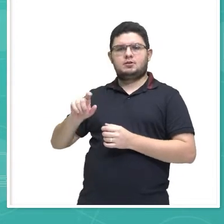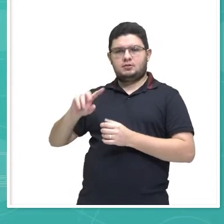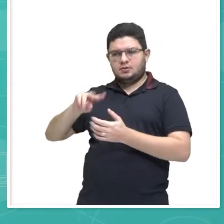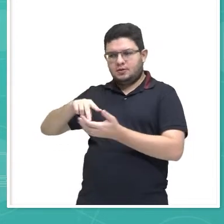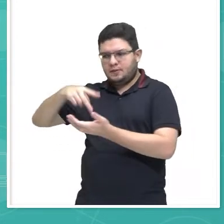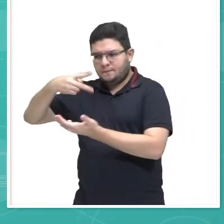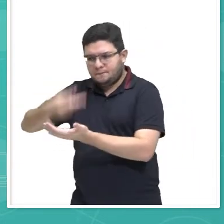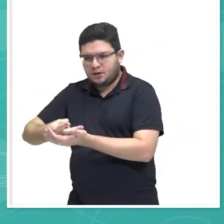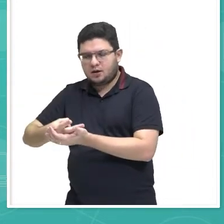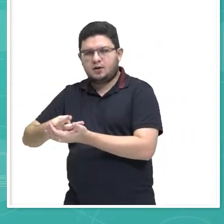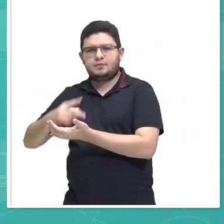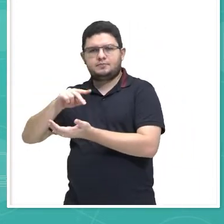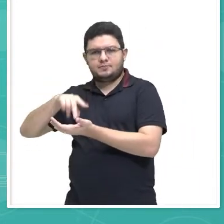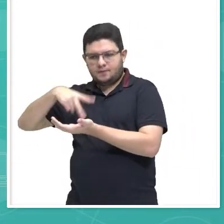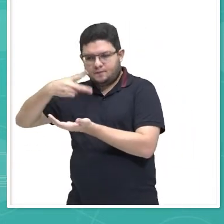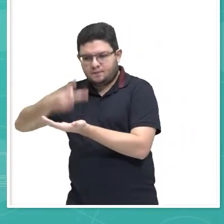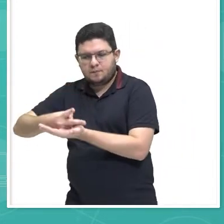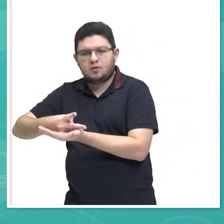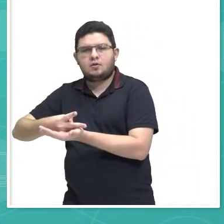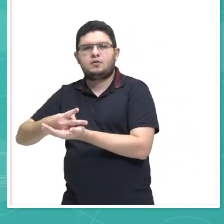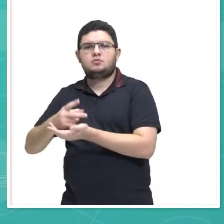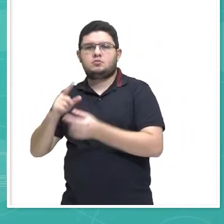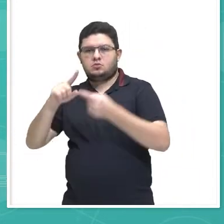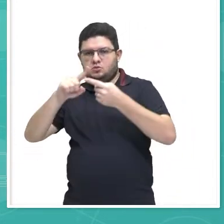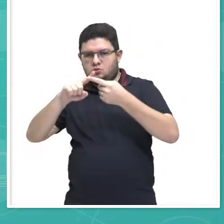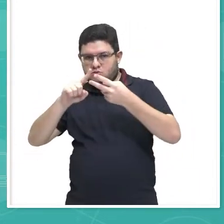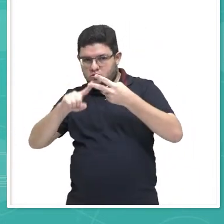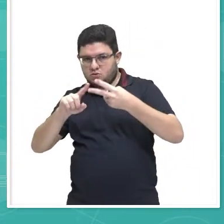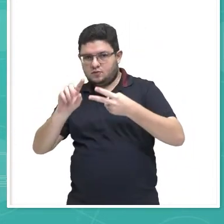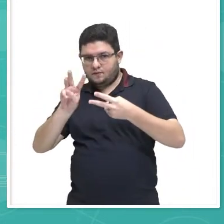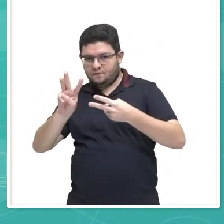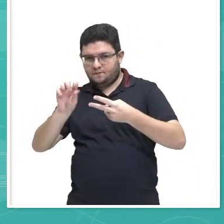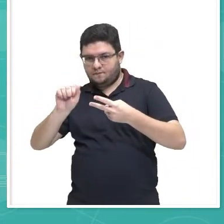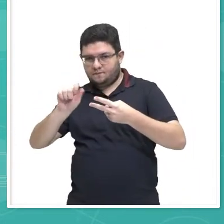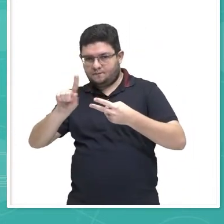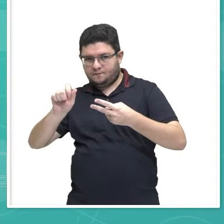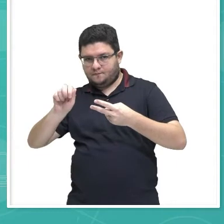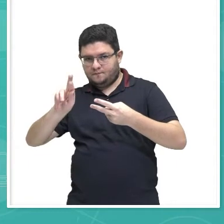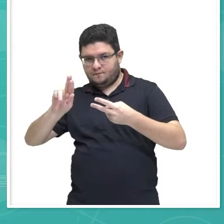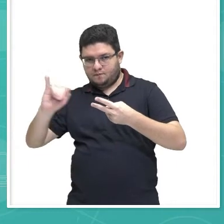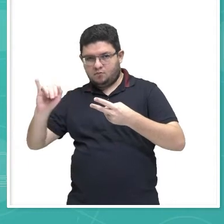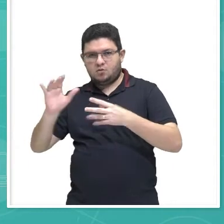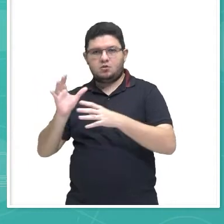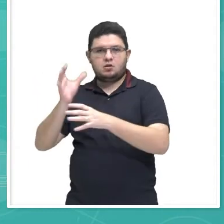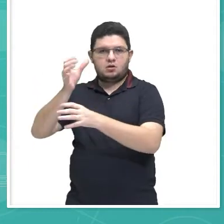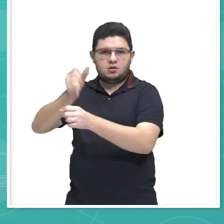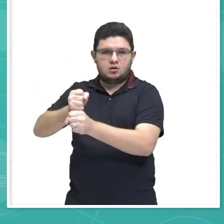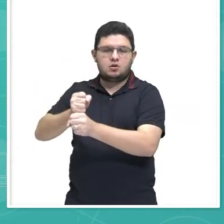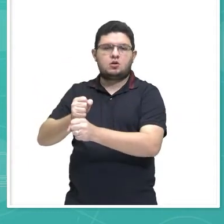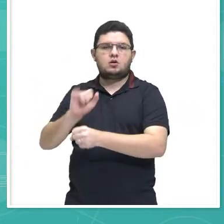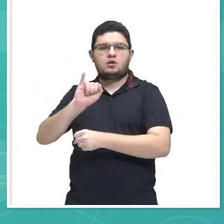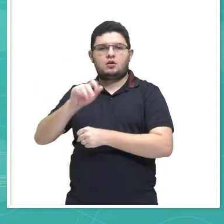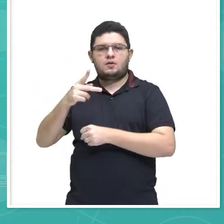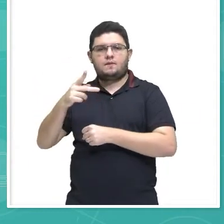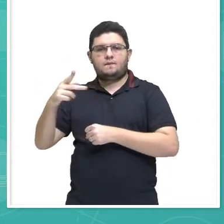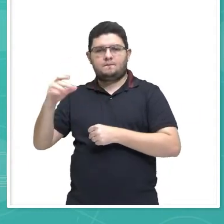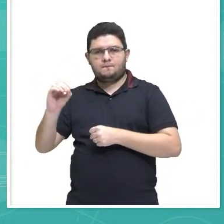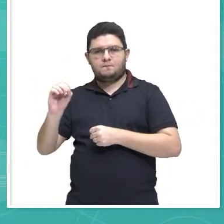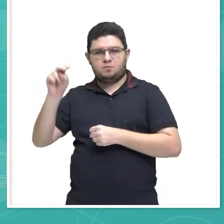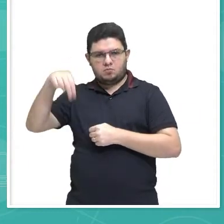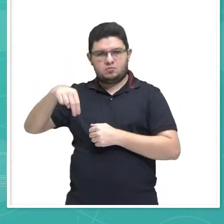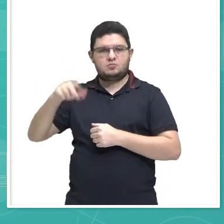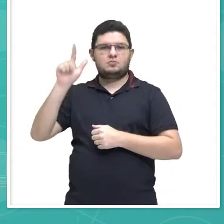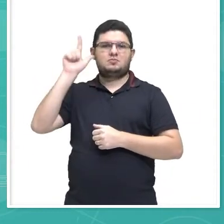tem um ippon e aí ele vence a luta. Tá bom? Então, por isso que é importante saber essa diferença. Se ele faz um Wazari